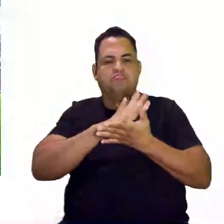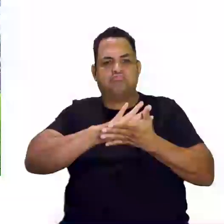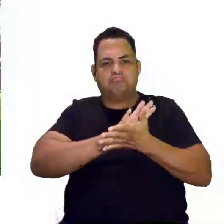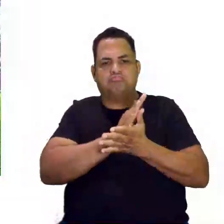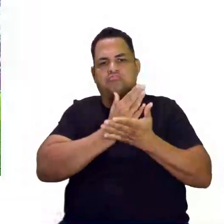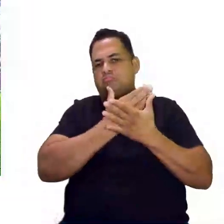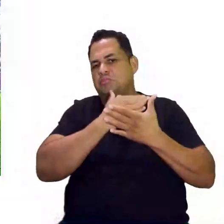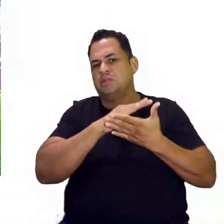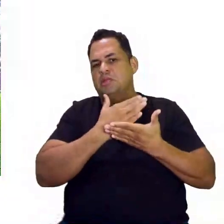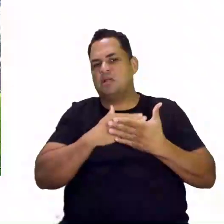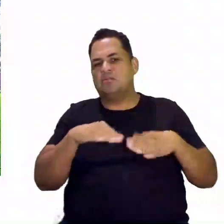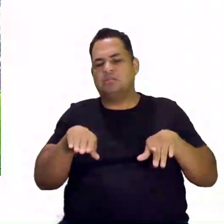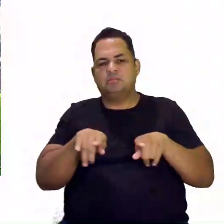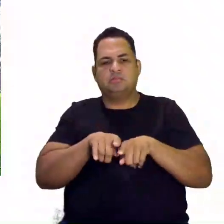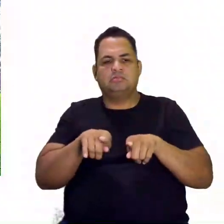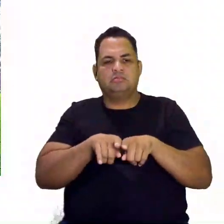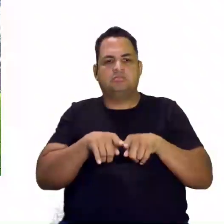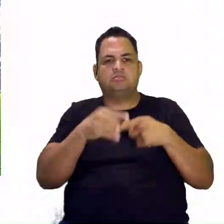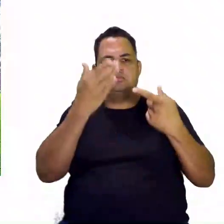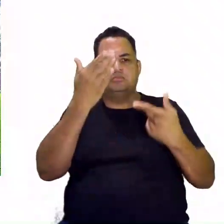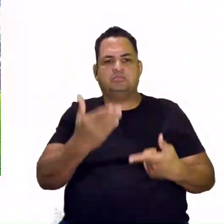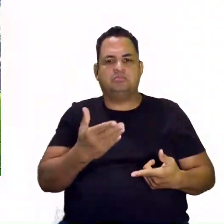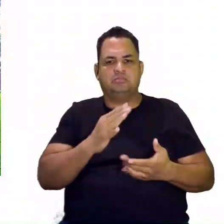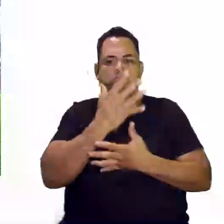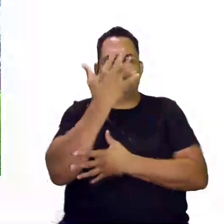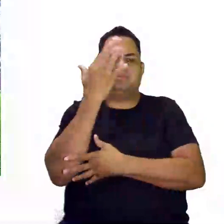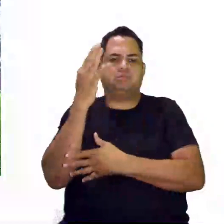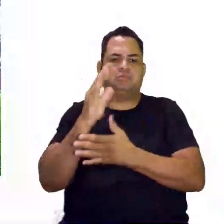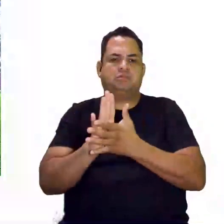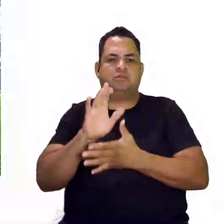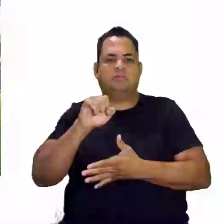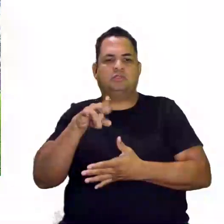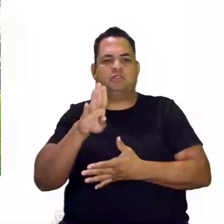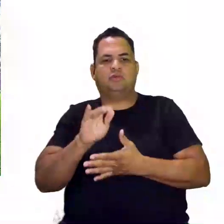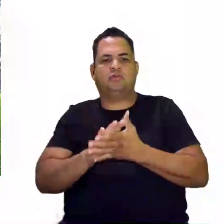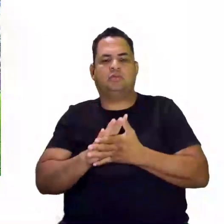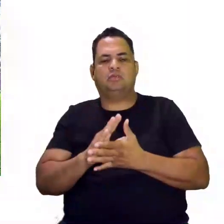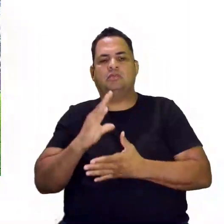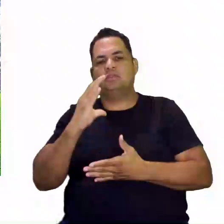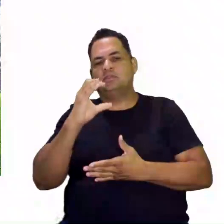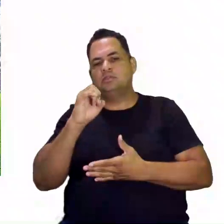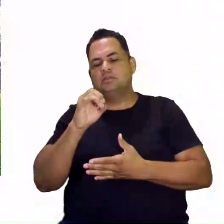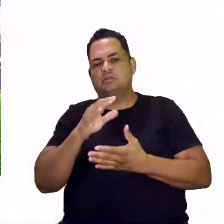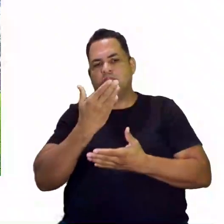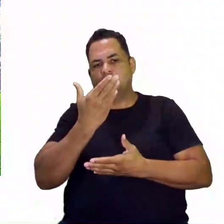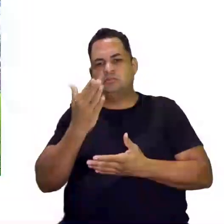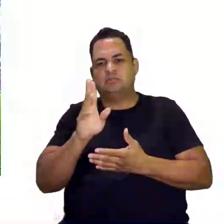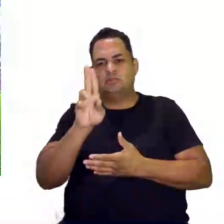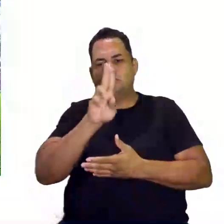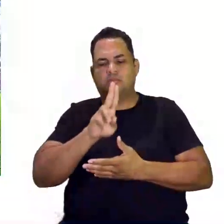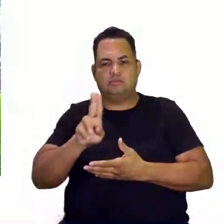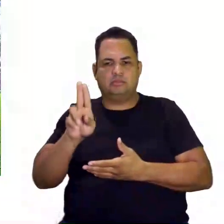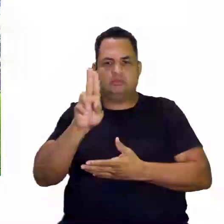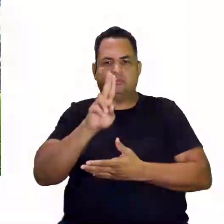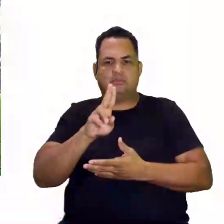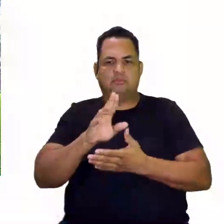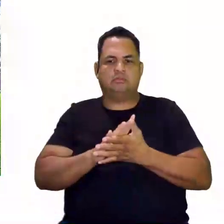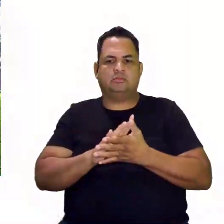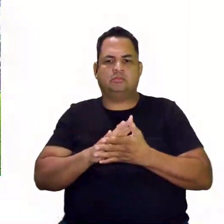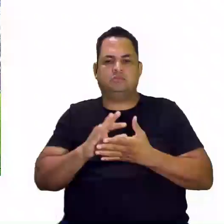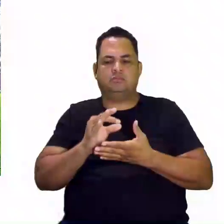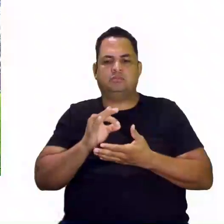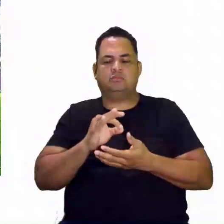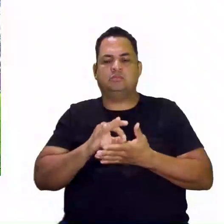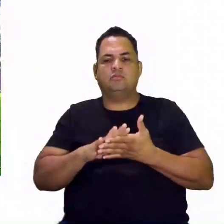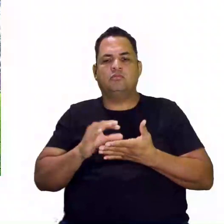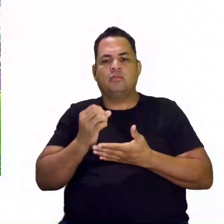gente só lembra de animal, mas tem também das espécies vegetais. A andiroba, que é muito utilizada aí como um antibiótico, né?